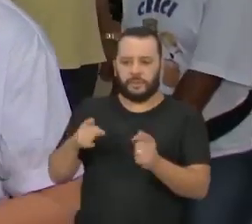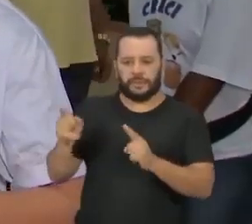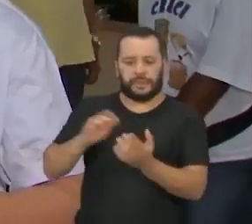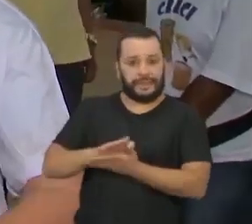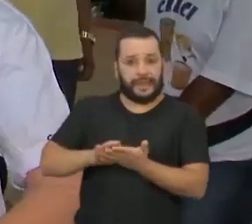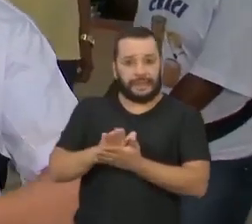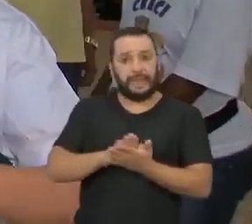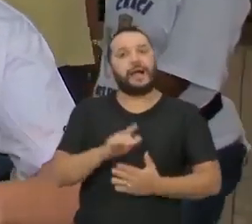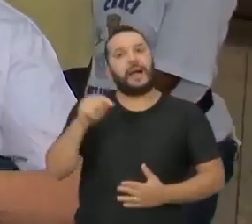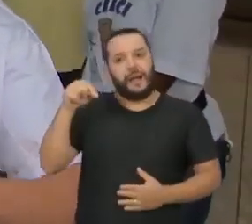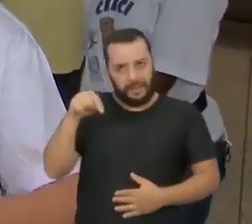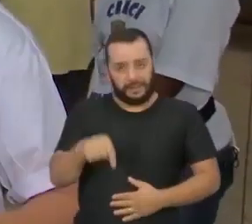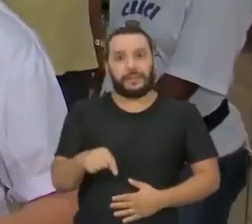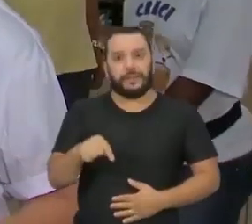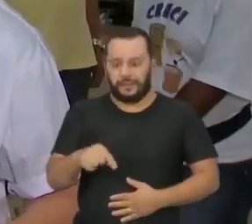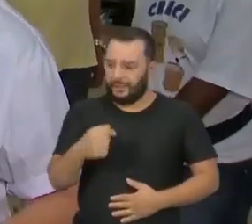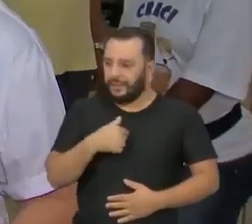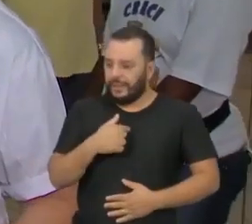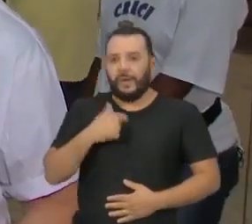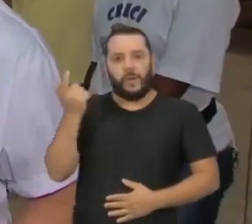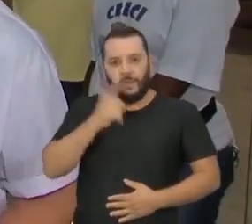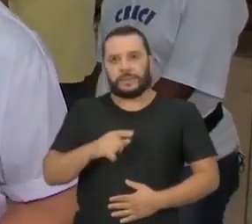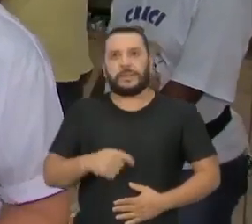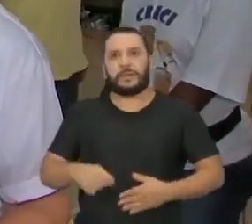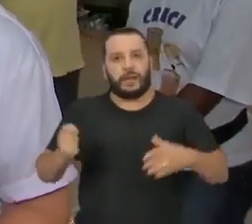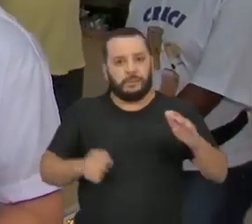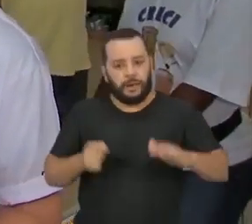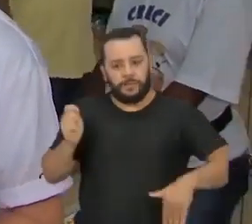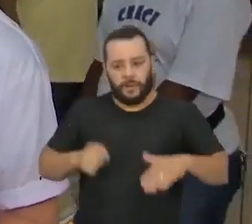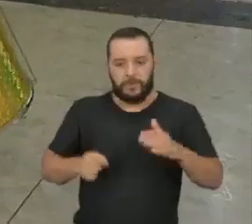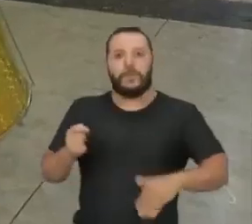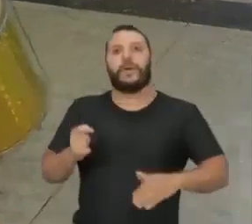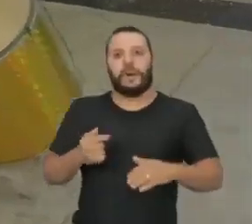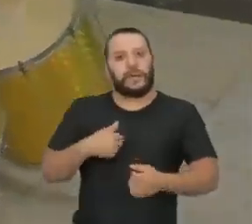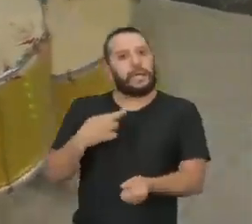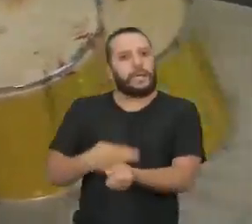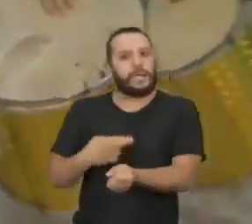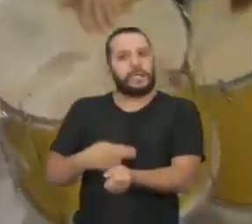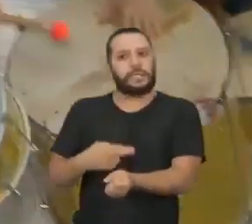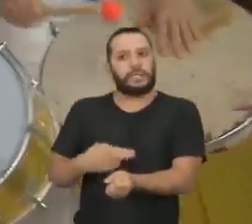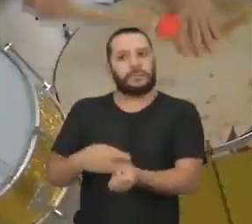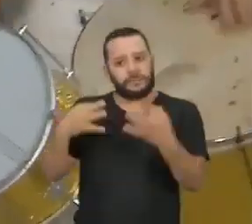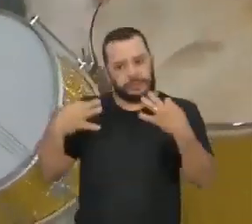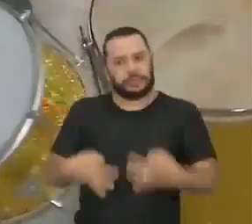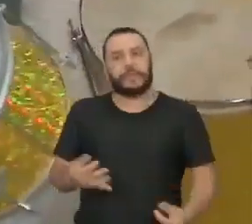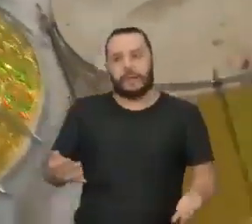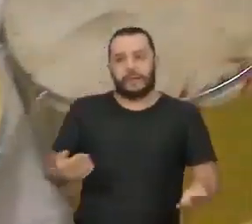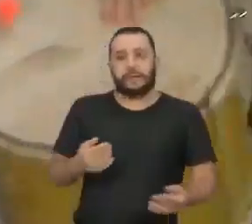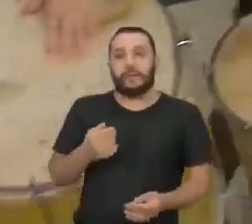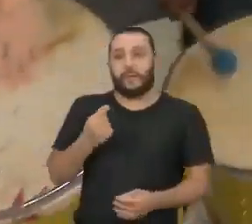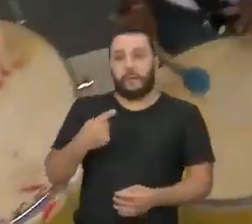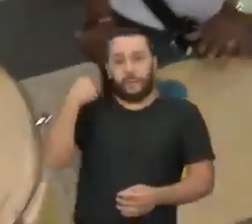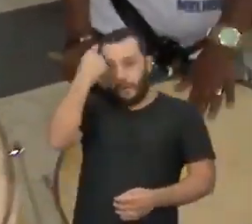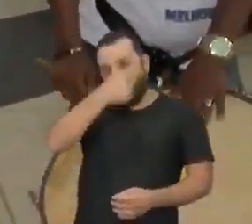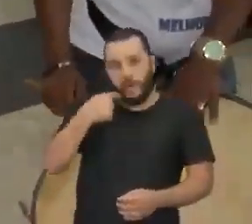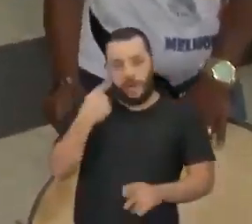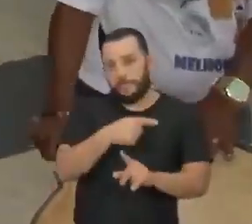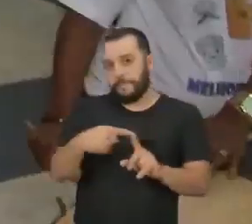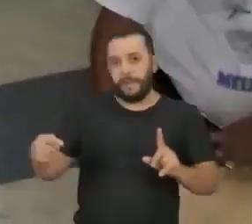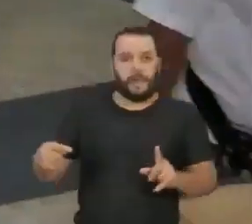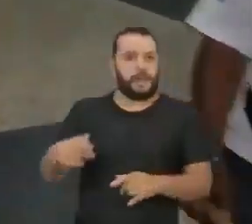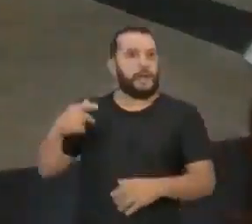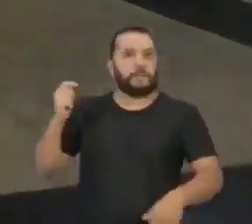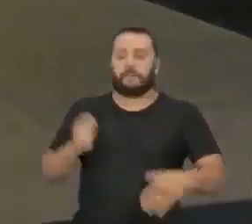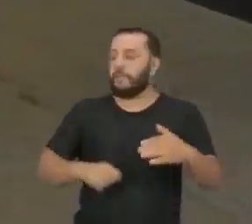aqui eu consegui tocar e entrar no ritmo. 1h30 tocando, você não lembra de nada, sabe? O teu